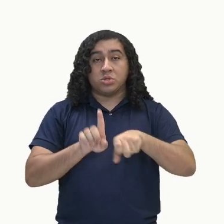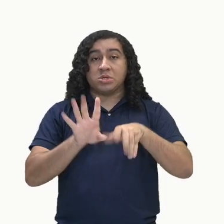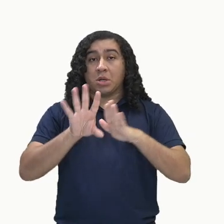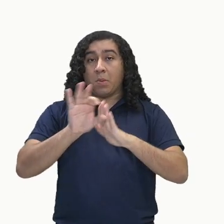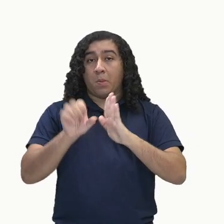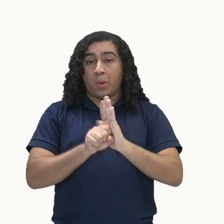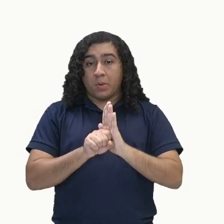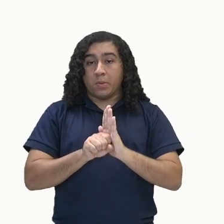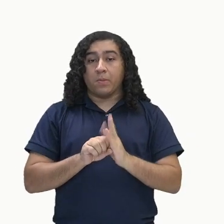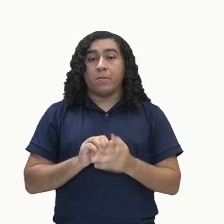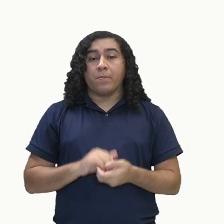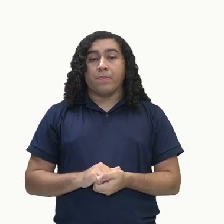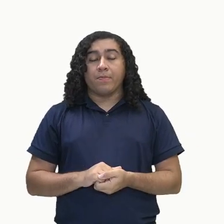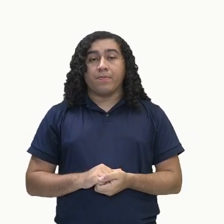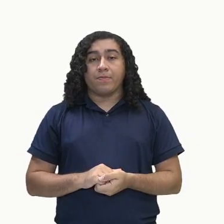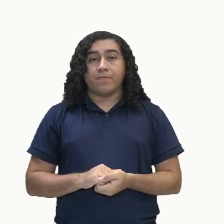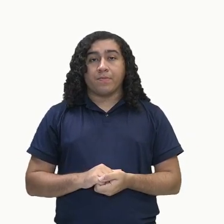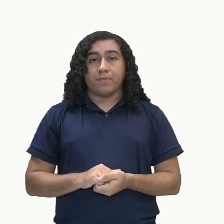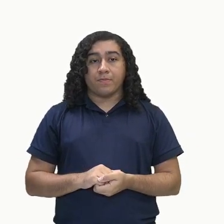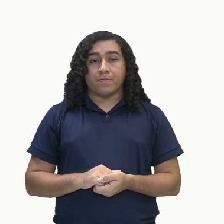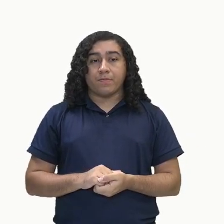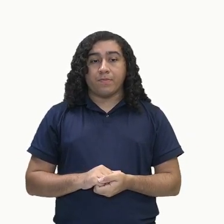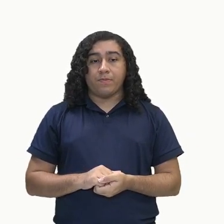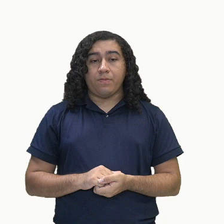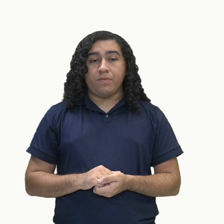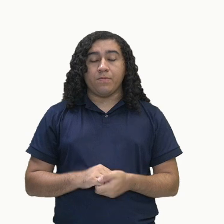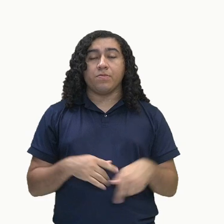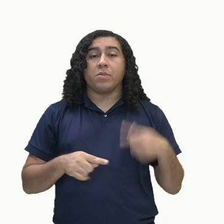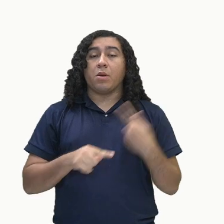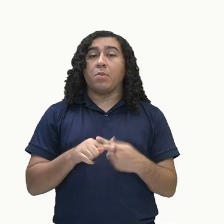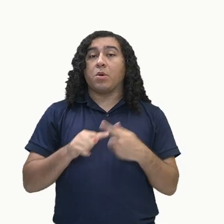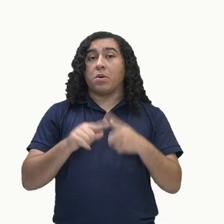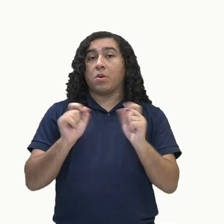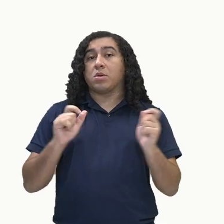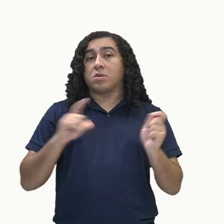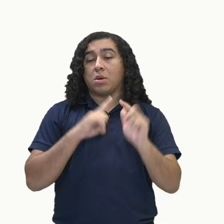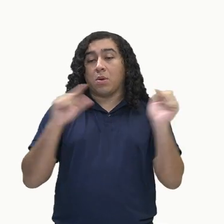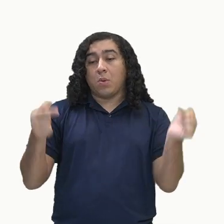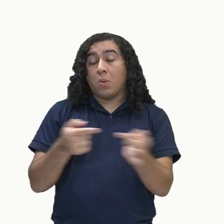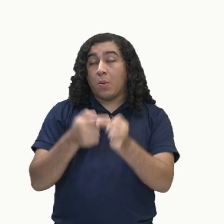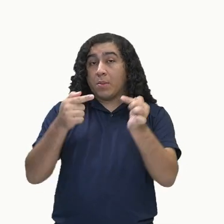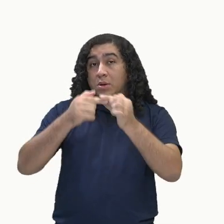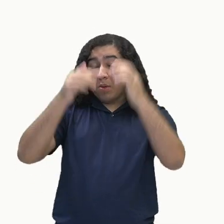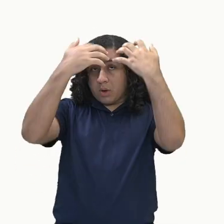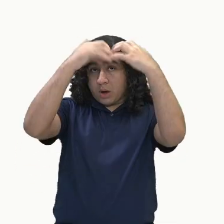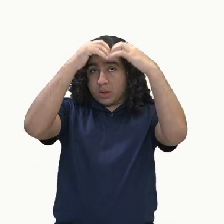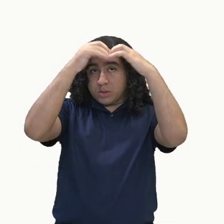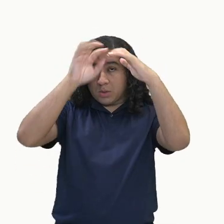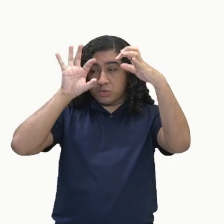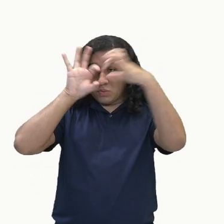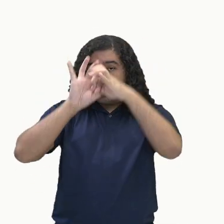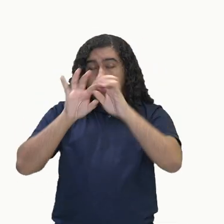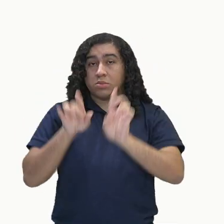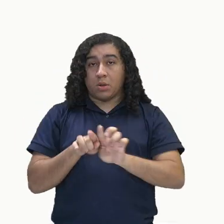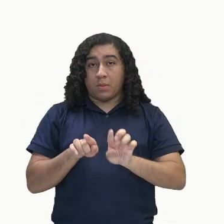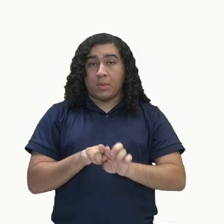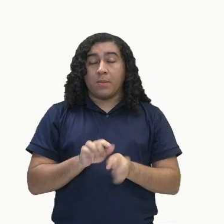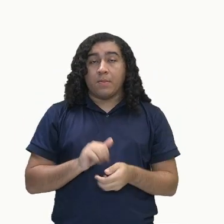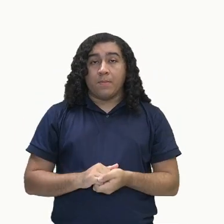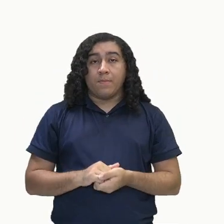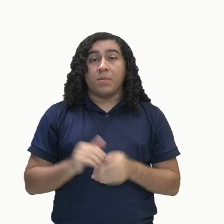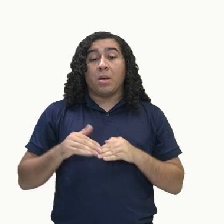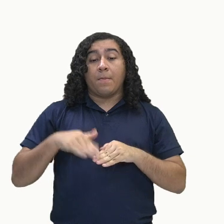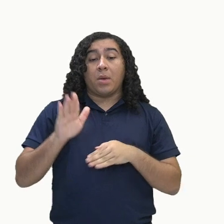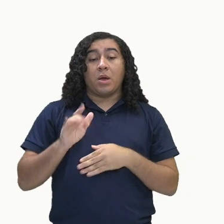esse mundo é simbólico? Porque, de certa forma, ele vai dando razão para isso. Ele vai, de certa forma, indo além